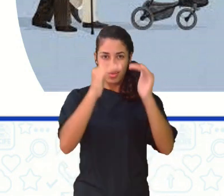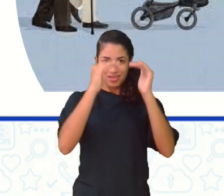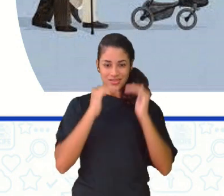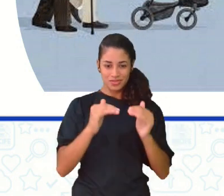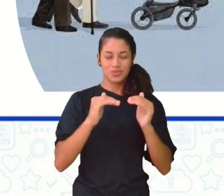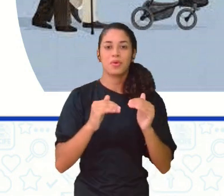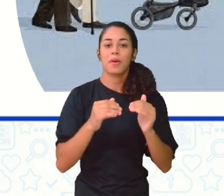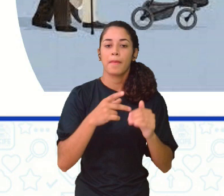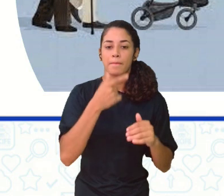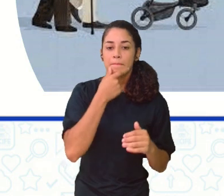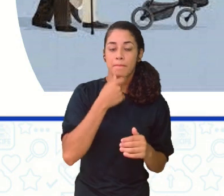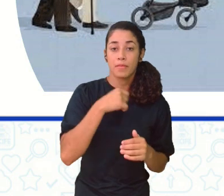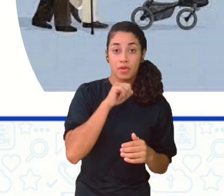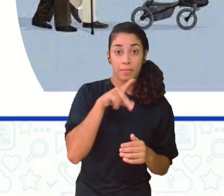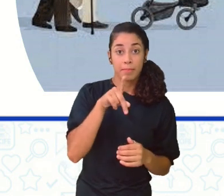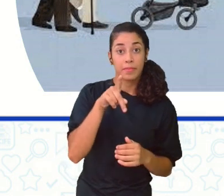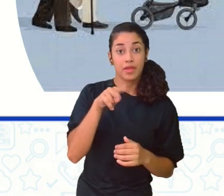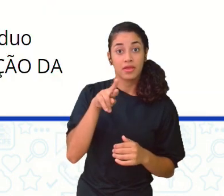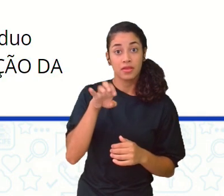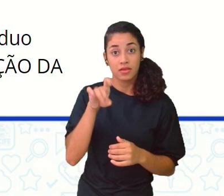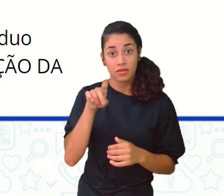o pai que sustenta Pedro.